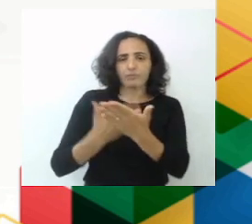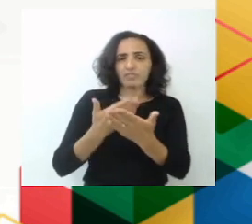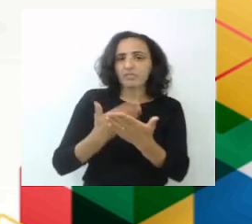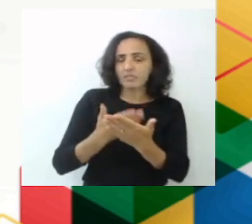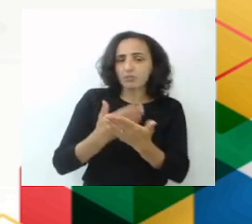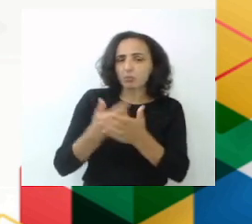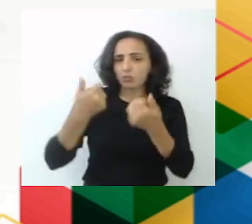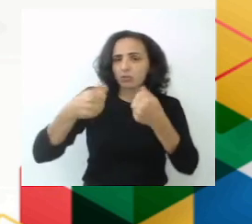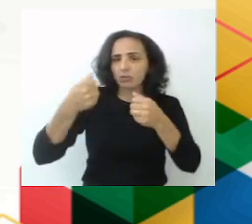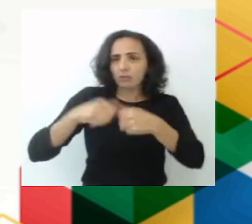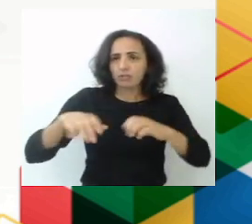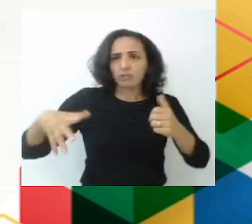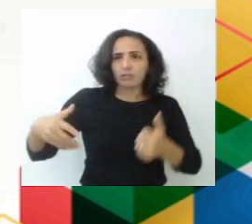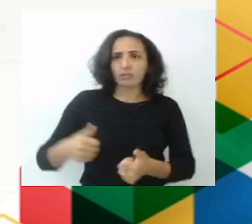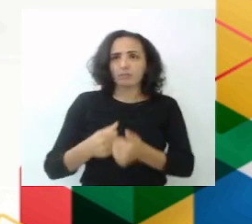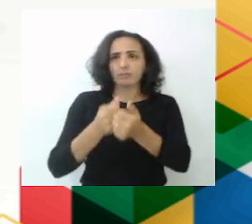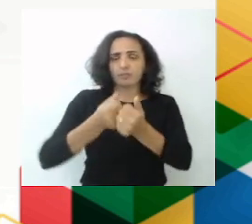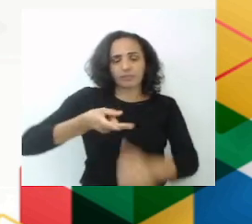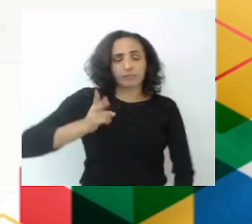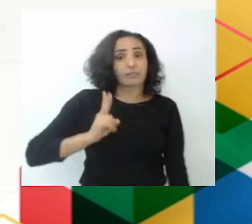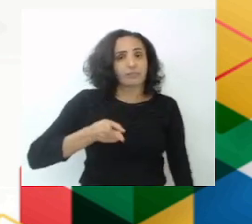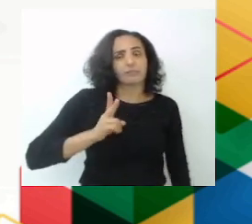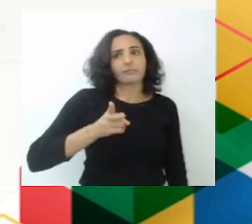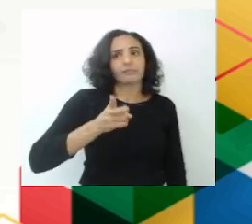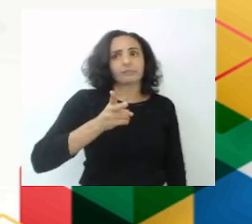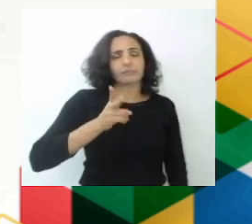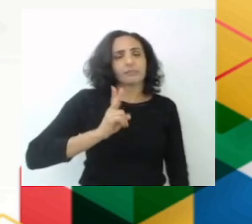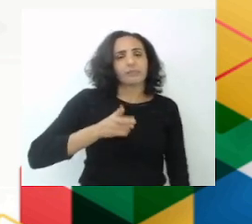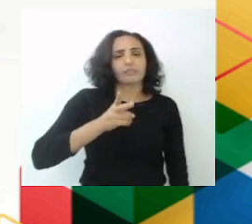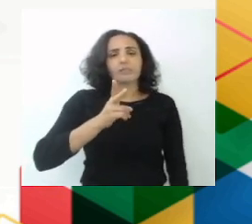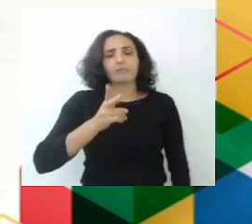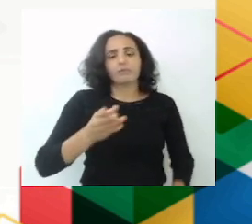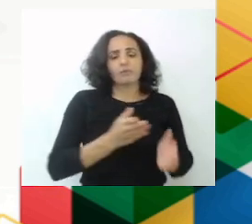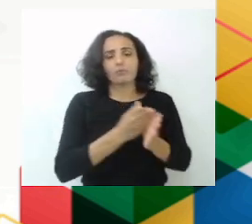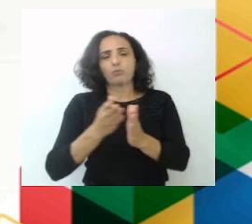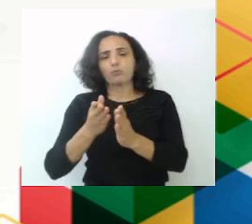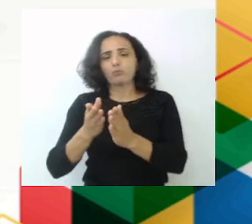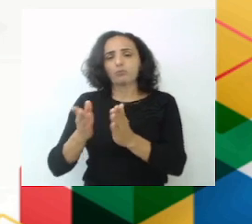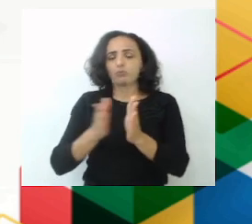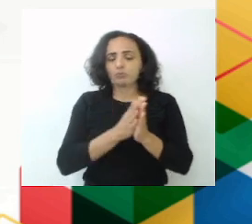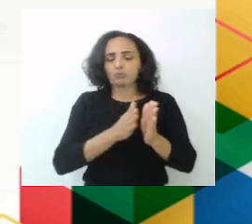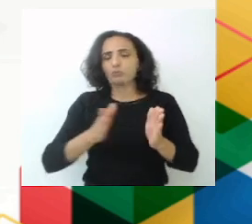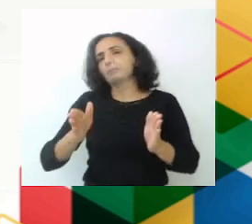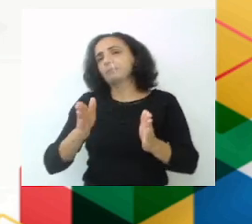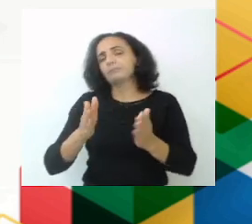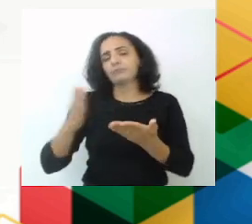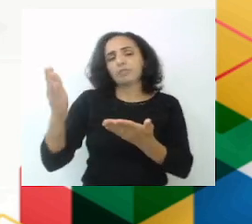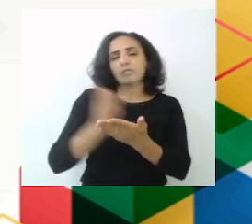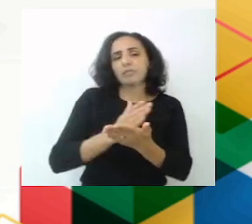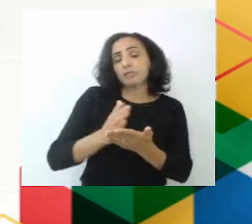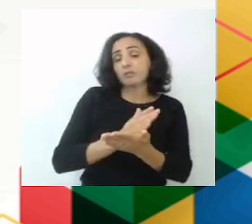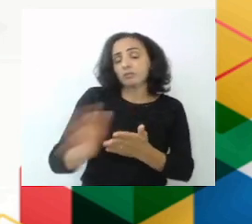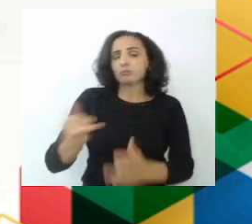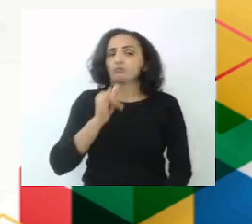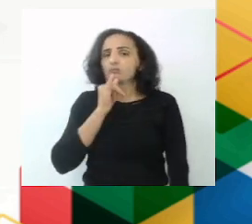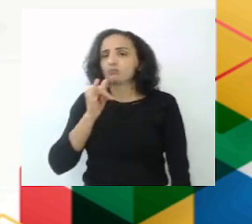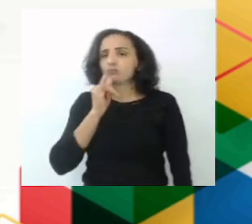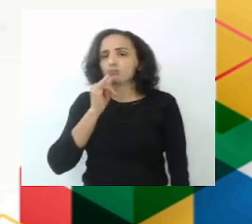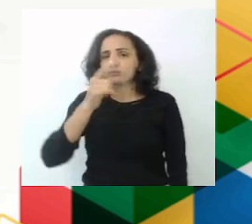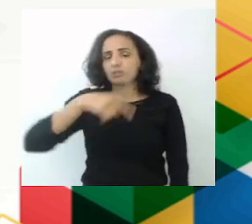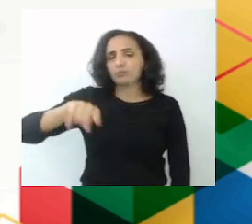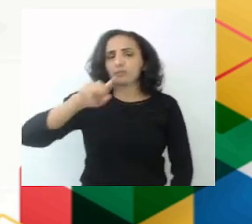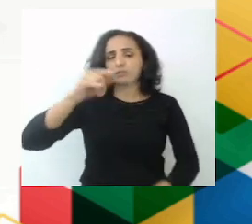este termo de grau 2 sempre vai estar presente. Então, eu coloquei aqui um exemplo para a